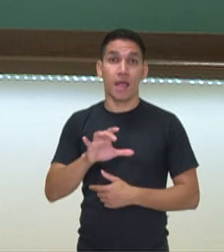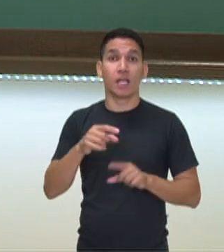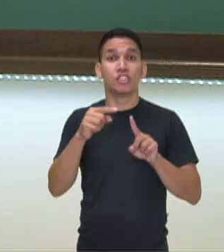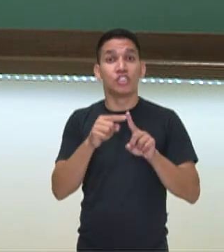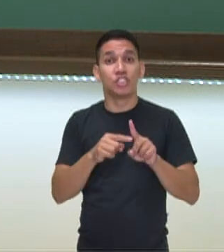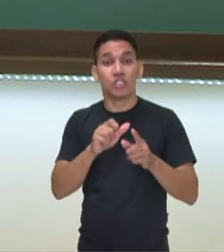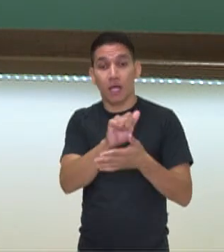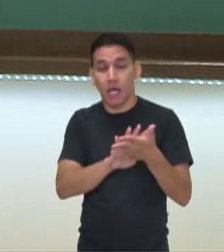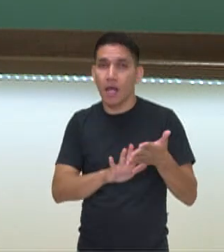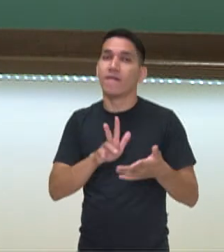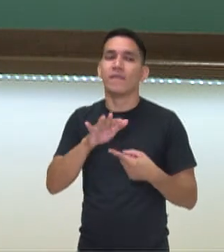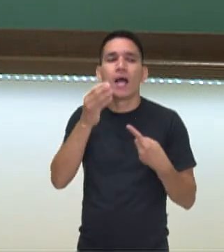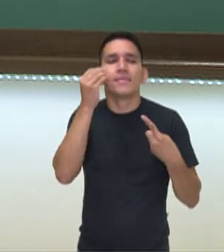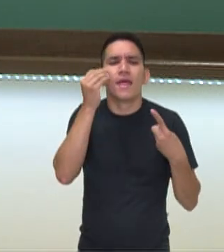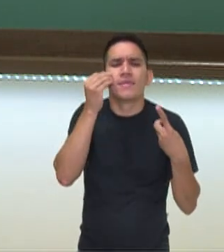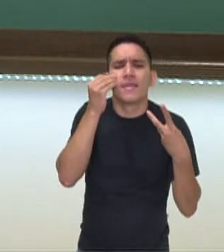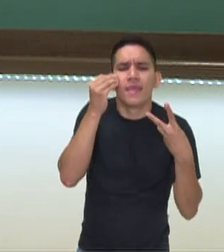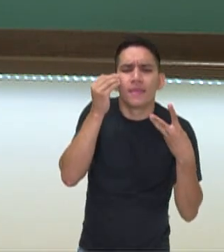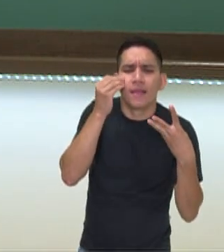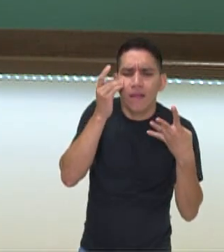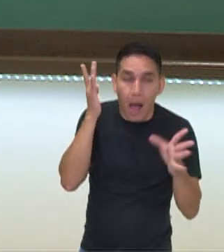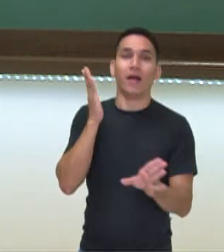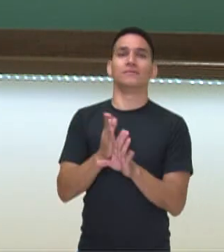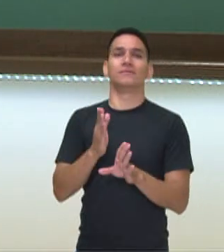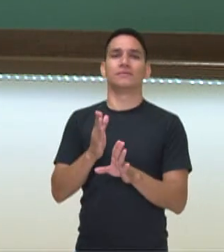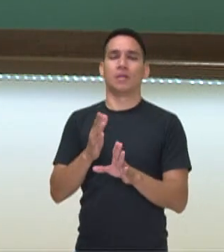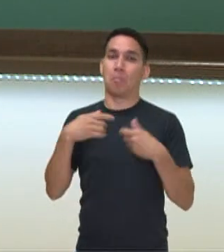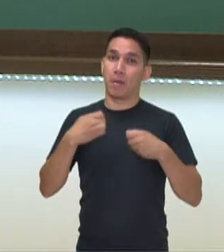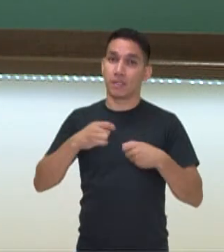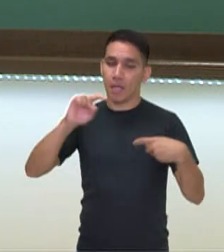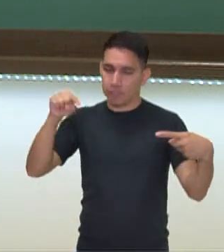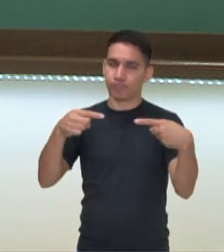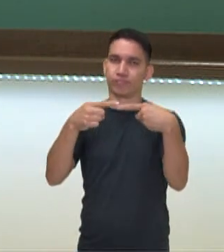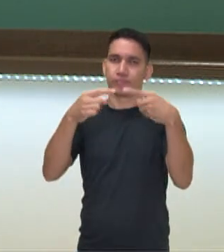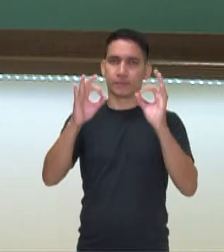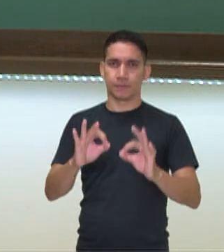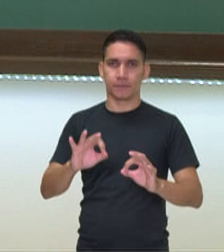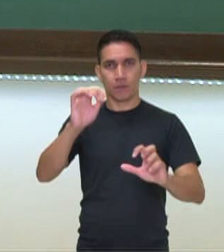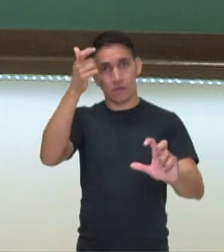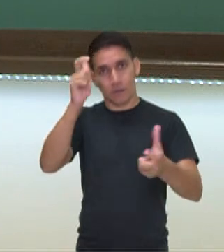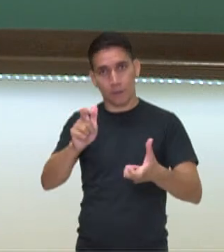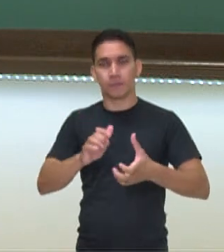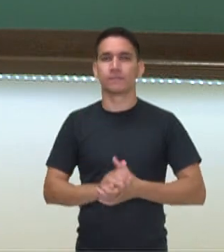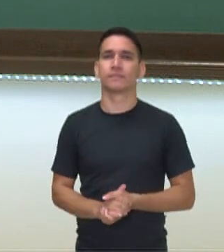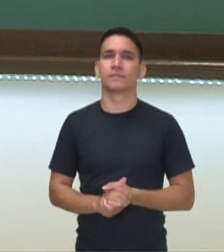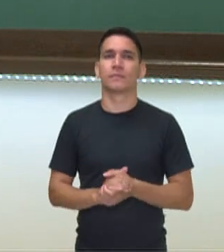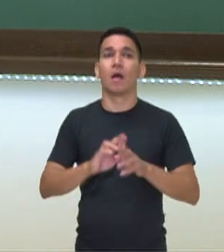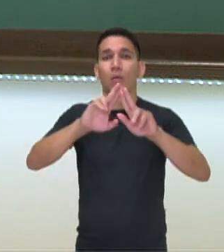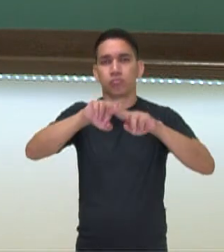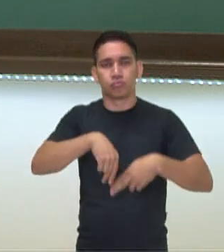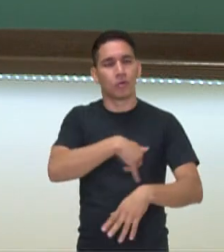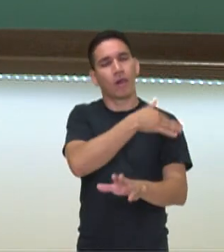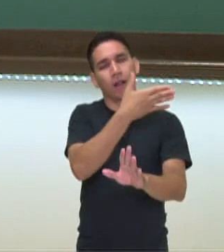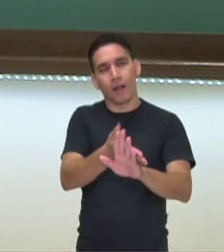exercício a gente vai experimentando usando uma lógica, tá bom? Muito bem. Com